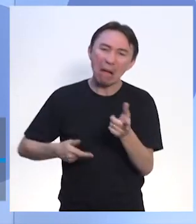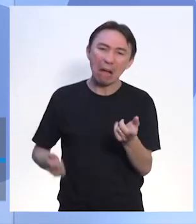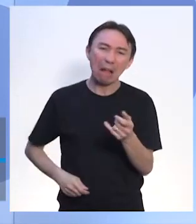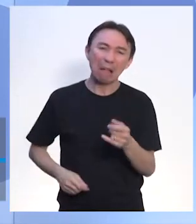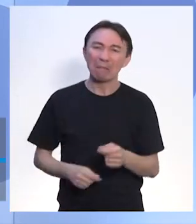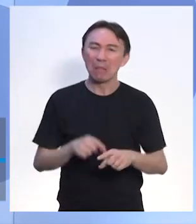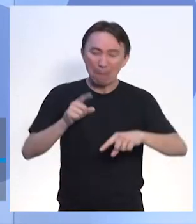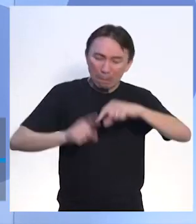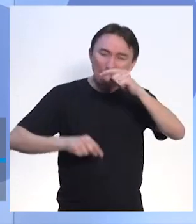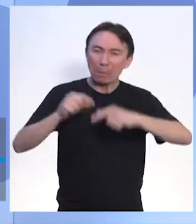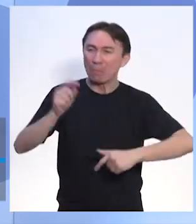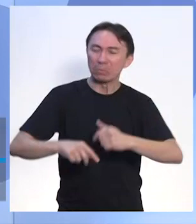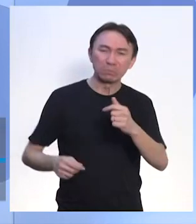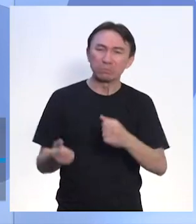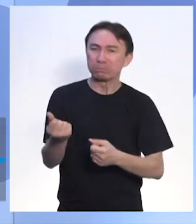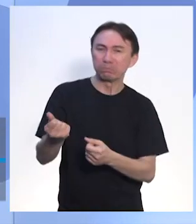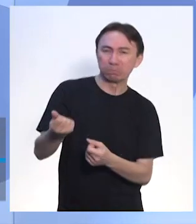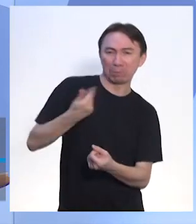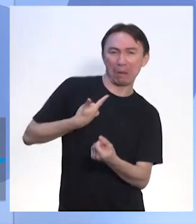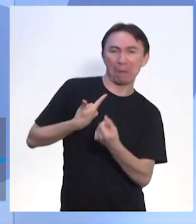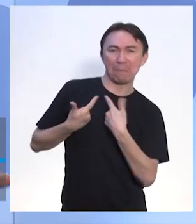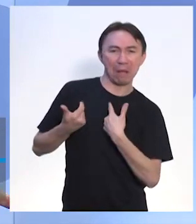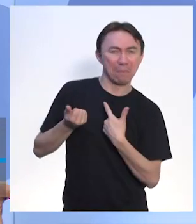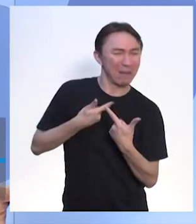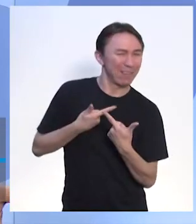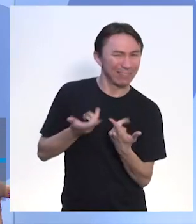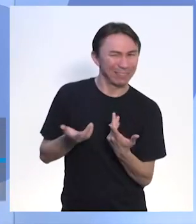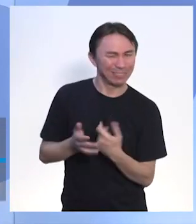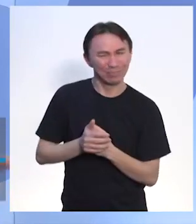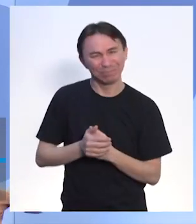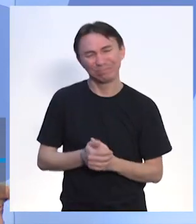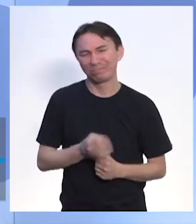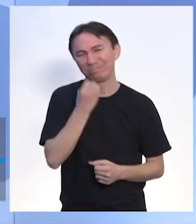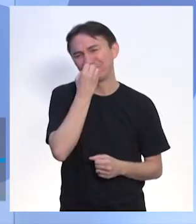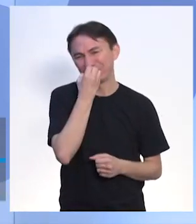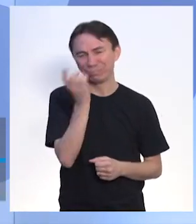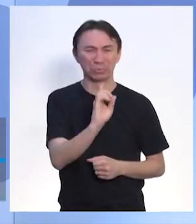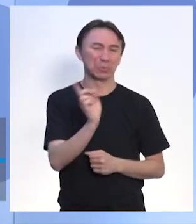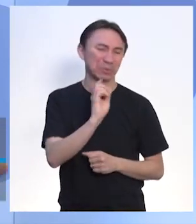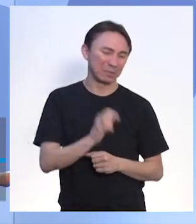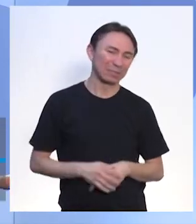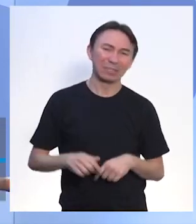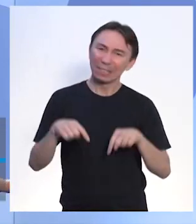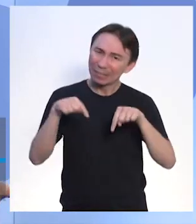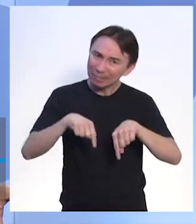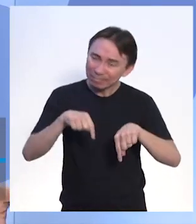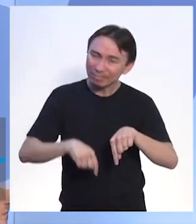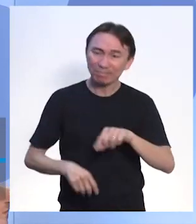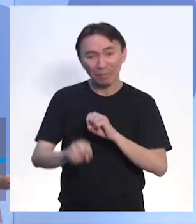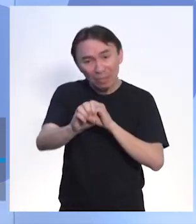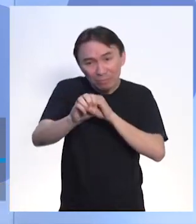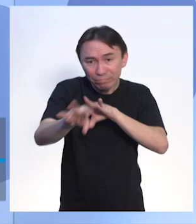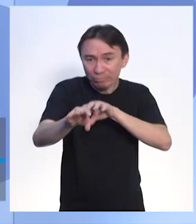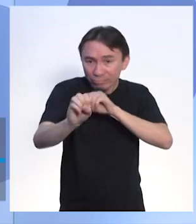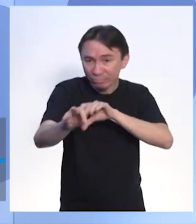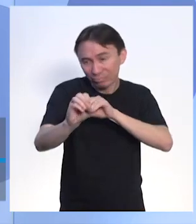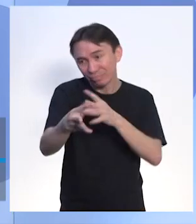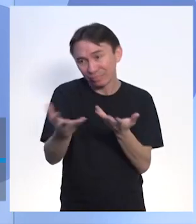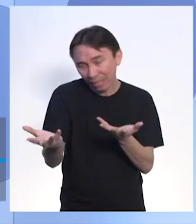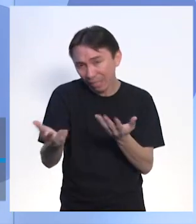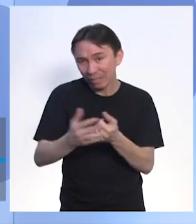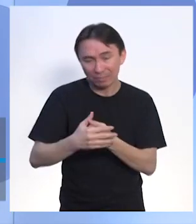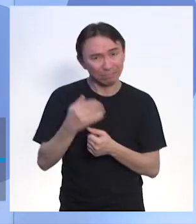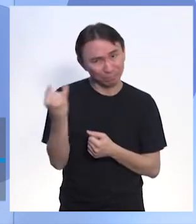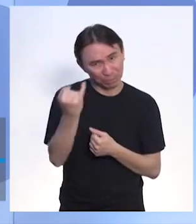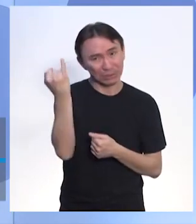não espera e não quer dentro de uma educação que se quer, né? Então é